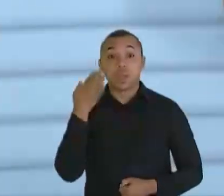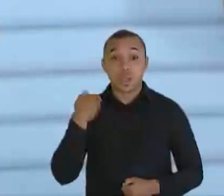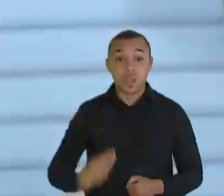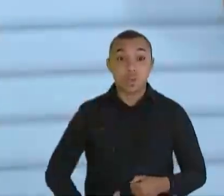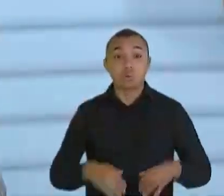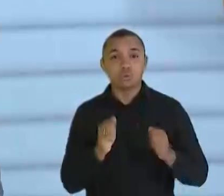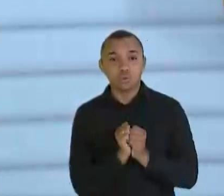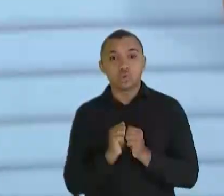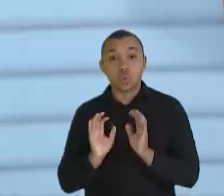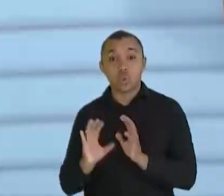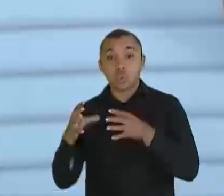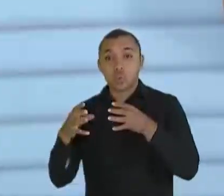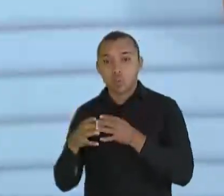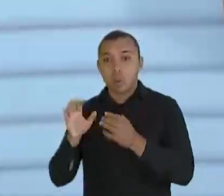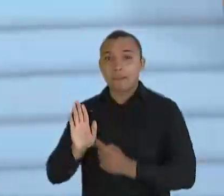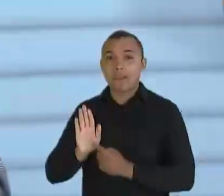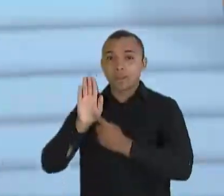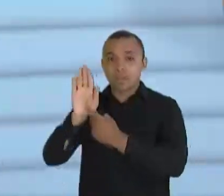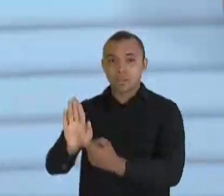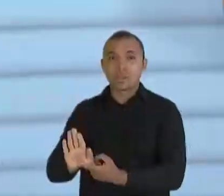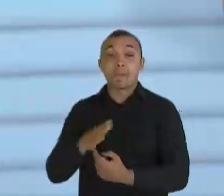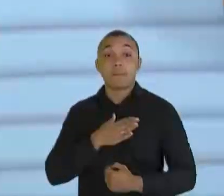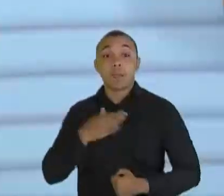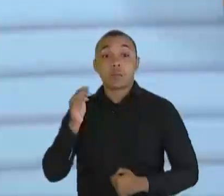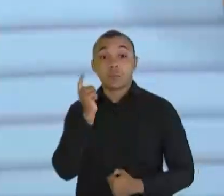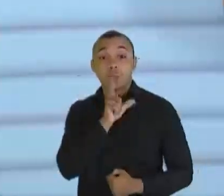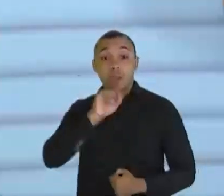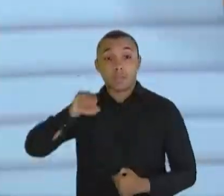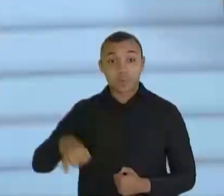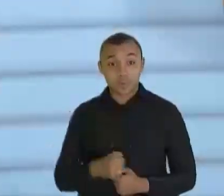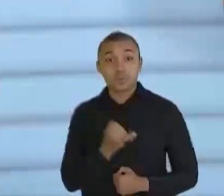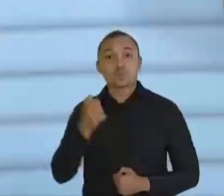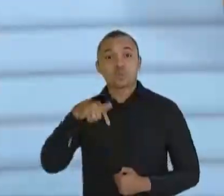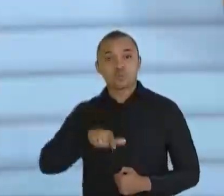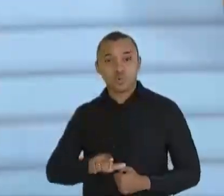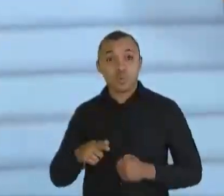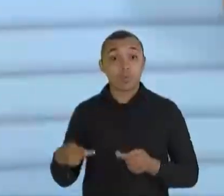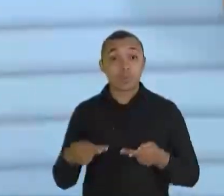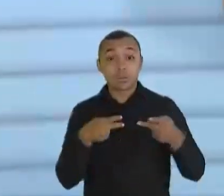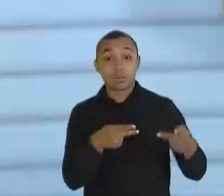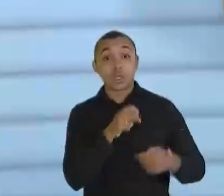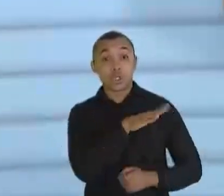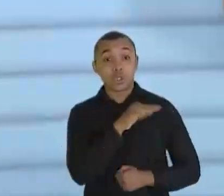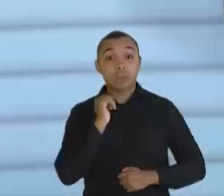cientista de dados. Né? Eu tive a oportunidade desse ano também ter... Né,